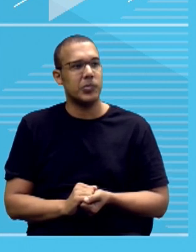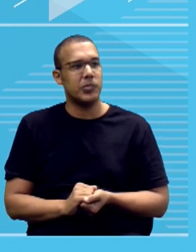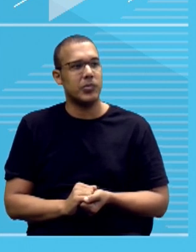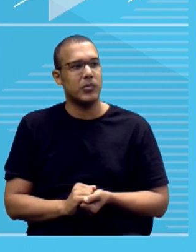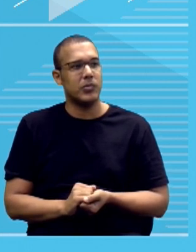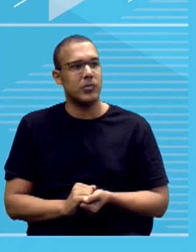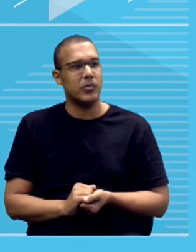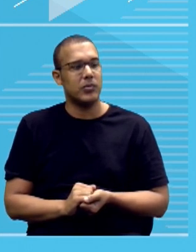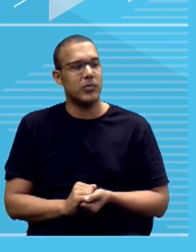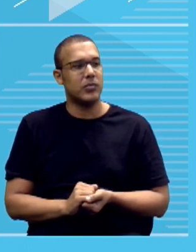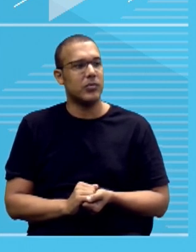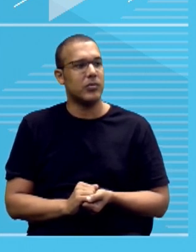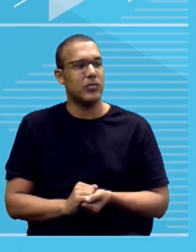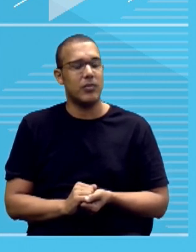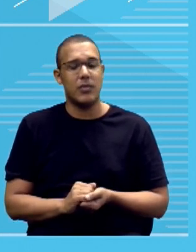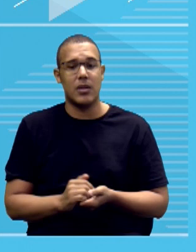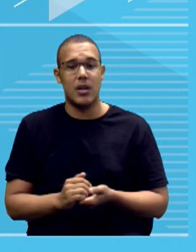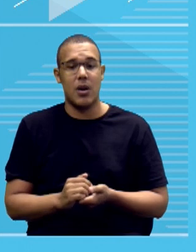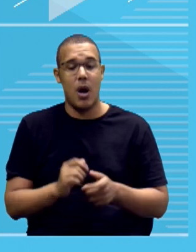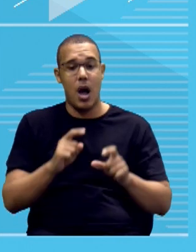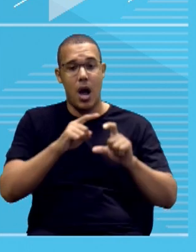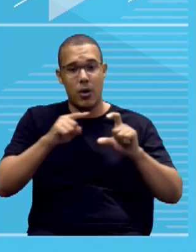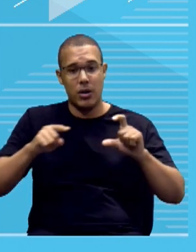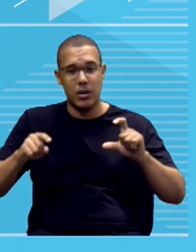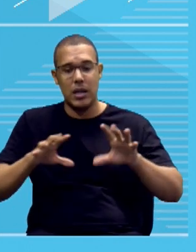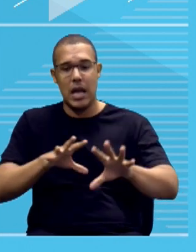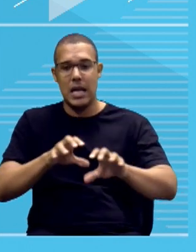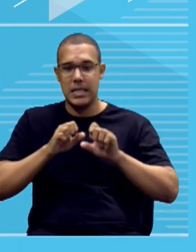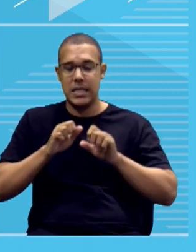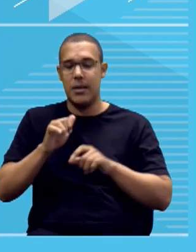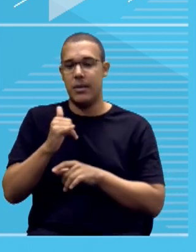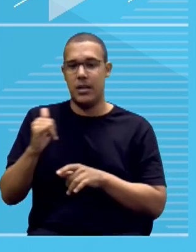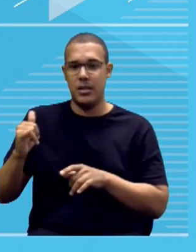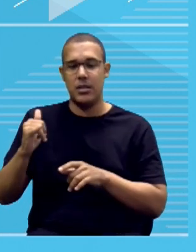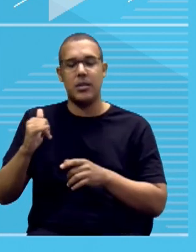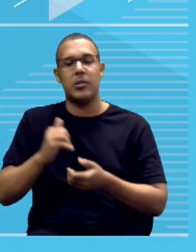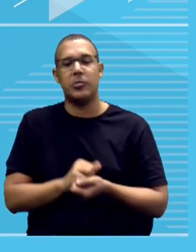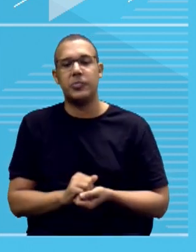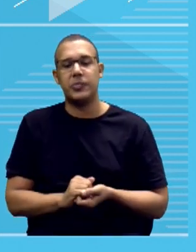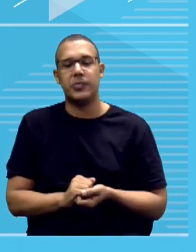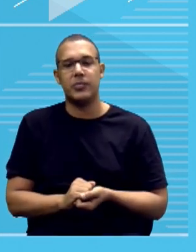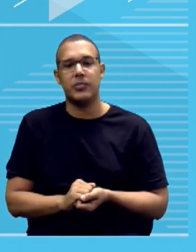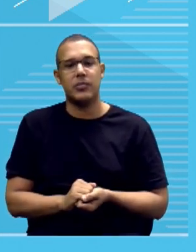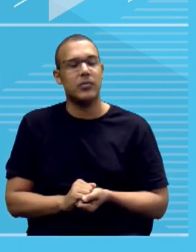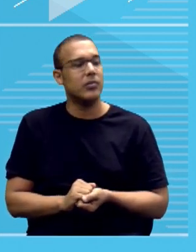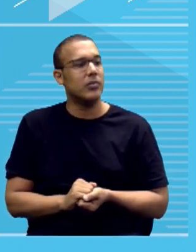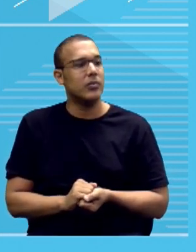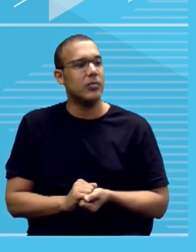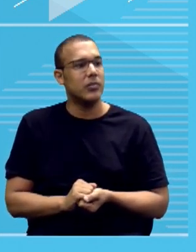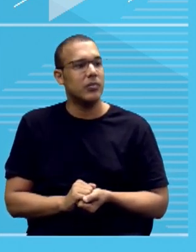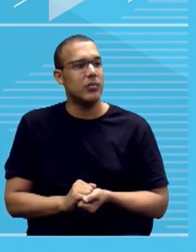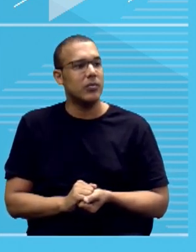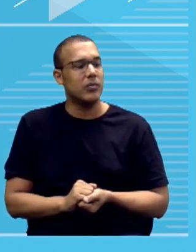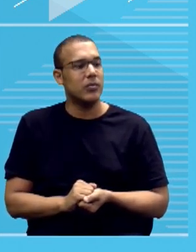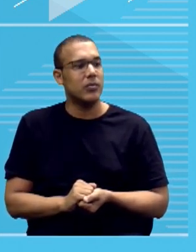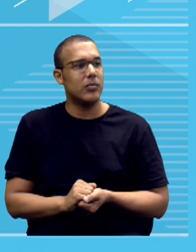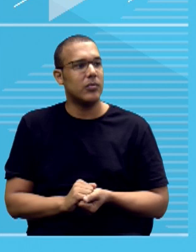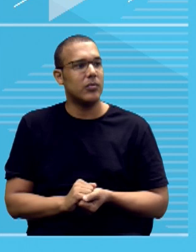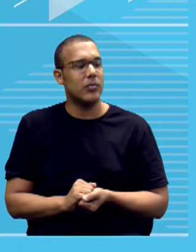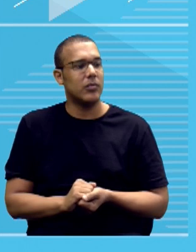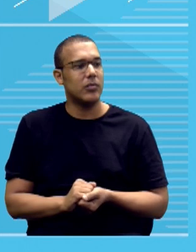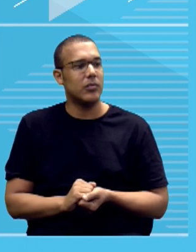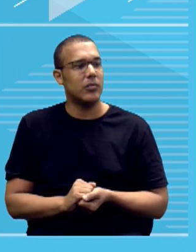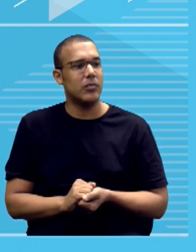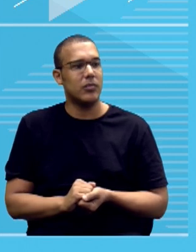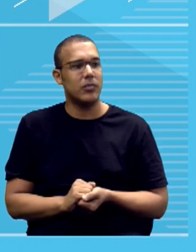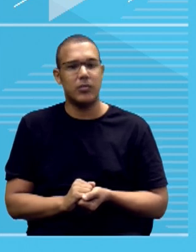corrente elétrica ganha energia ao passar pelo resistor, pelo gerador. A resistência mostrada no circuito é a resistência